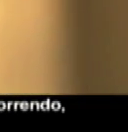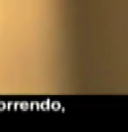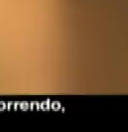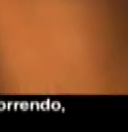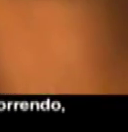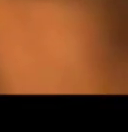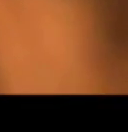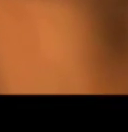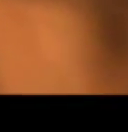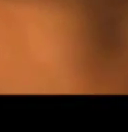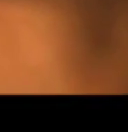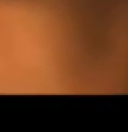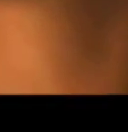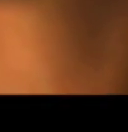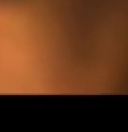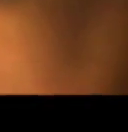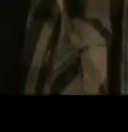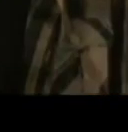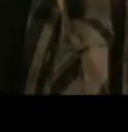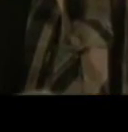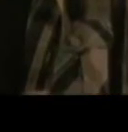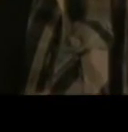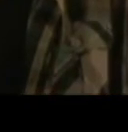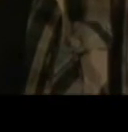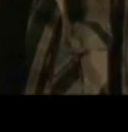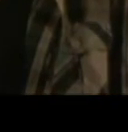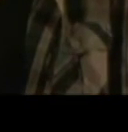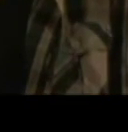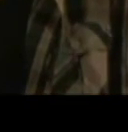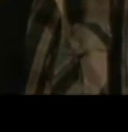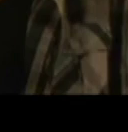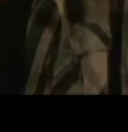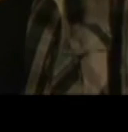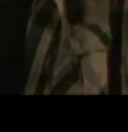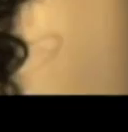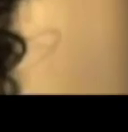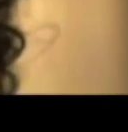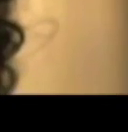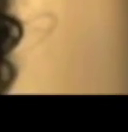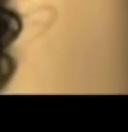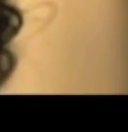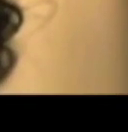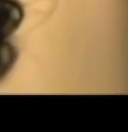sempre correndo, costurando. De repente tudo mudou.